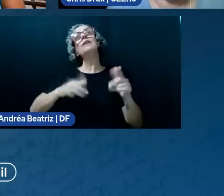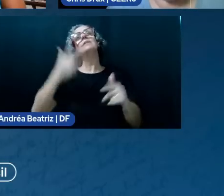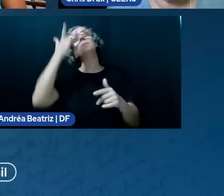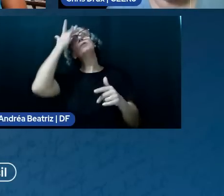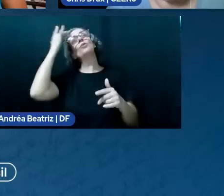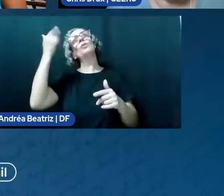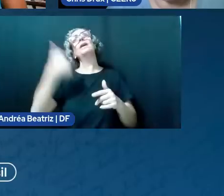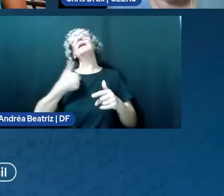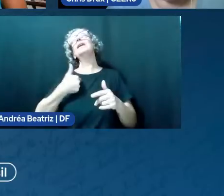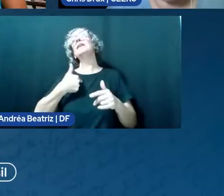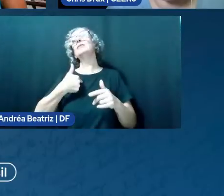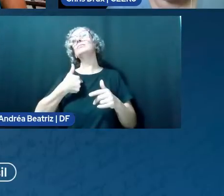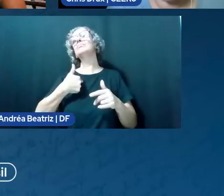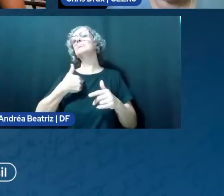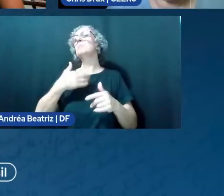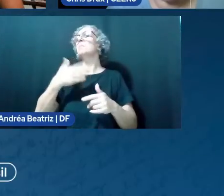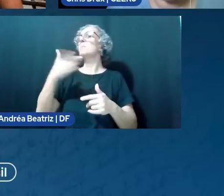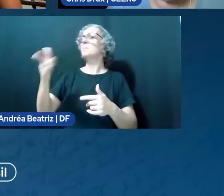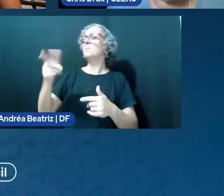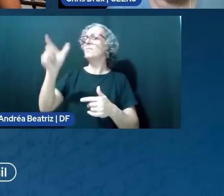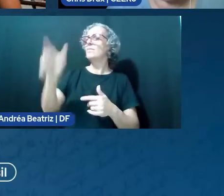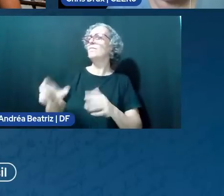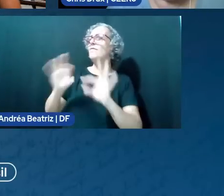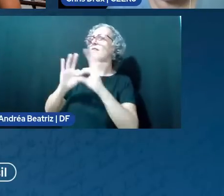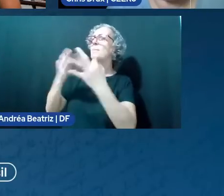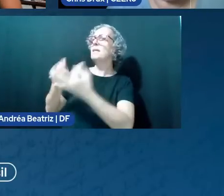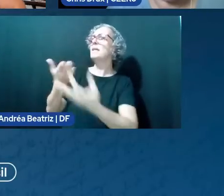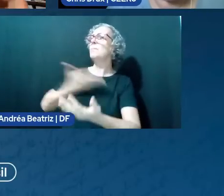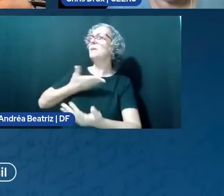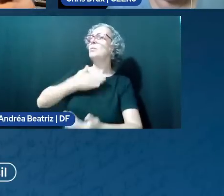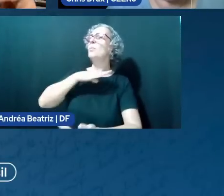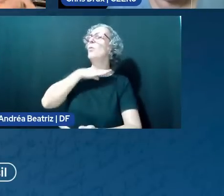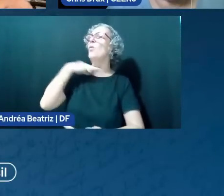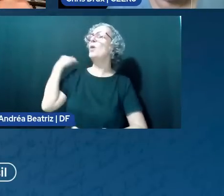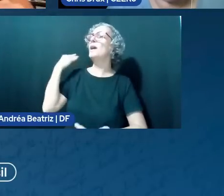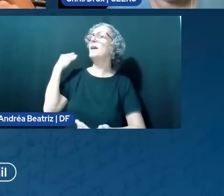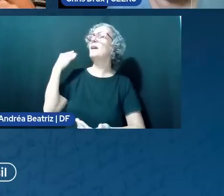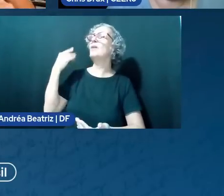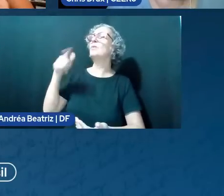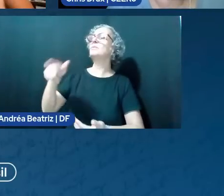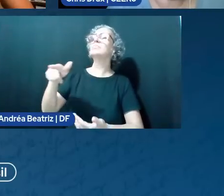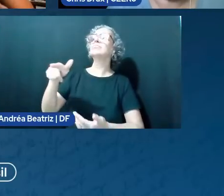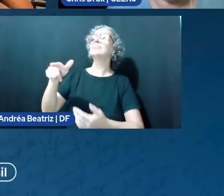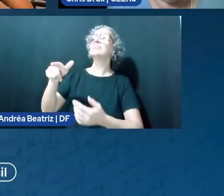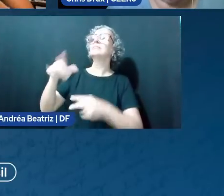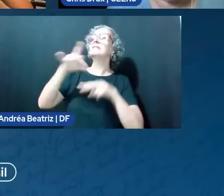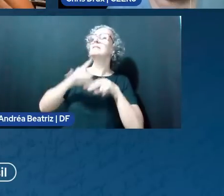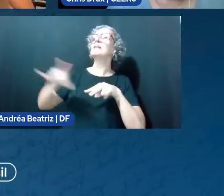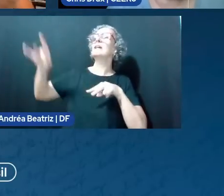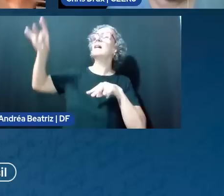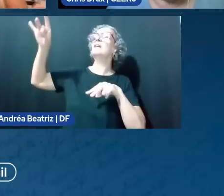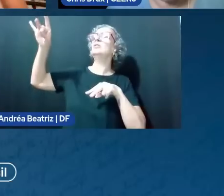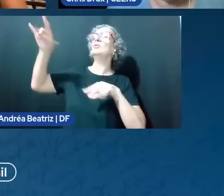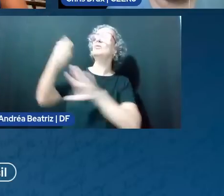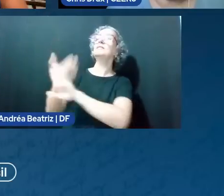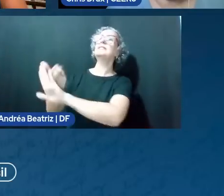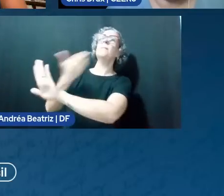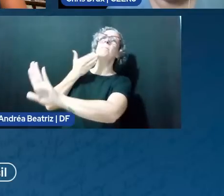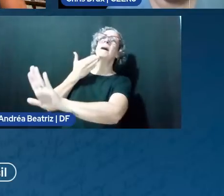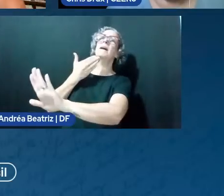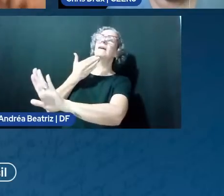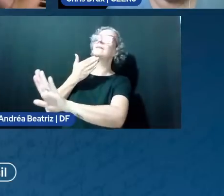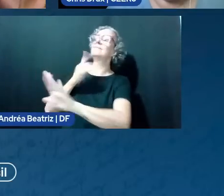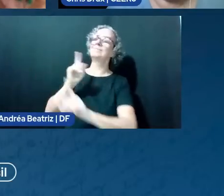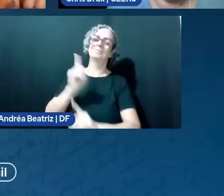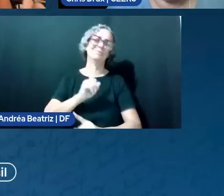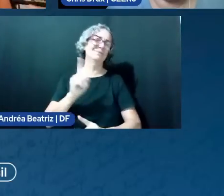que aquele vínculo vai ser rompido com a morte. Mas, na verdade, esse vínculo se fortalece ainda